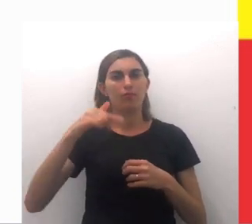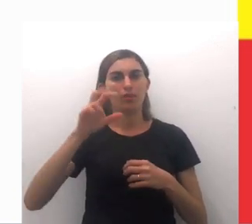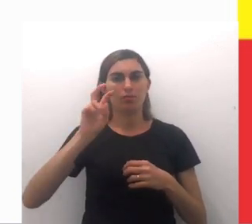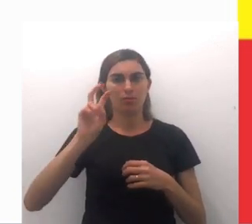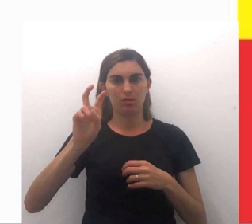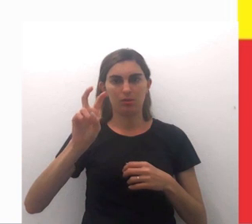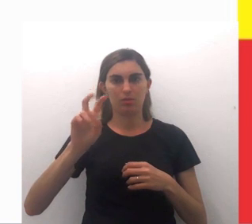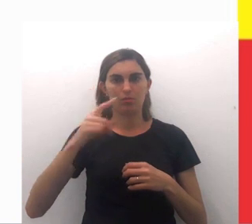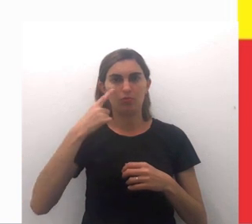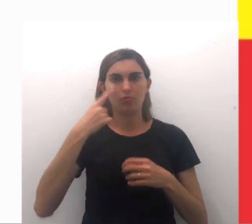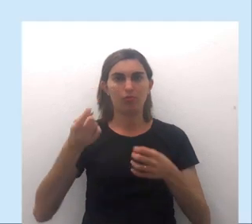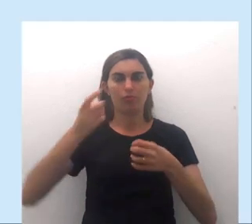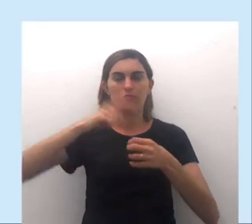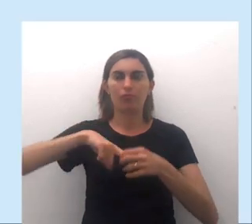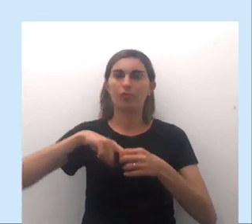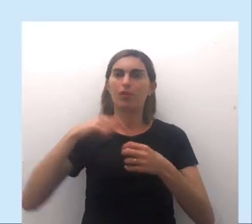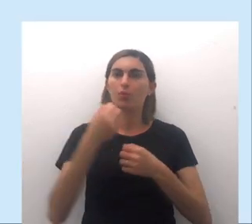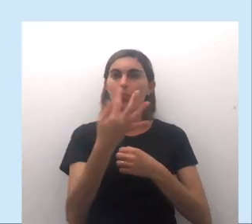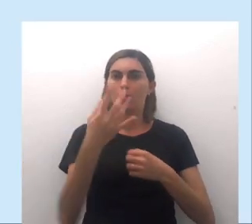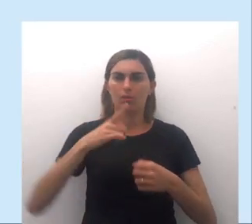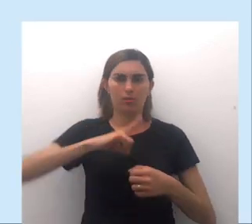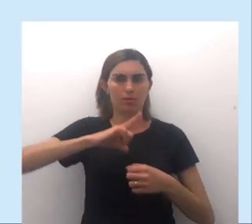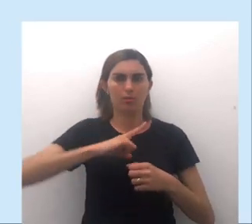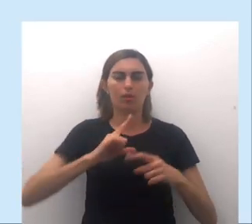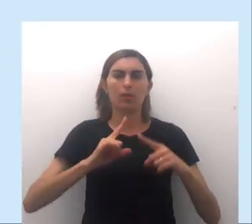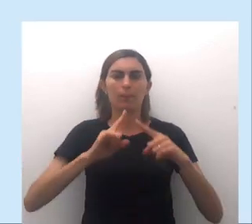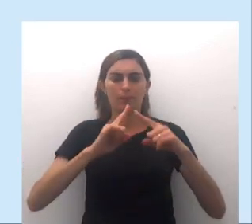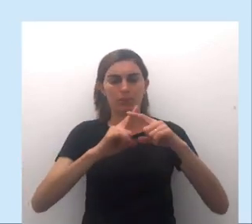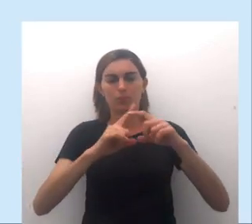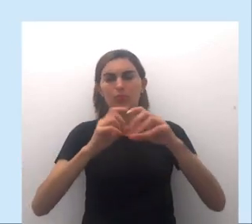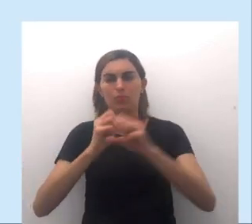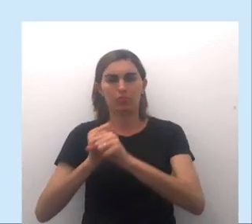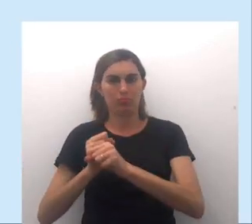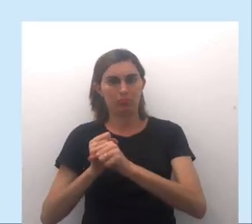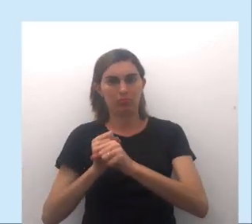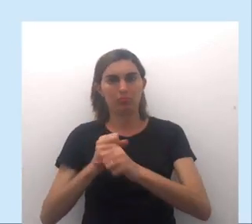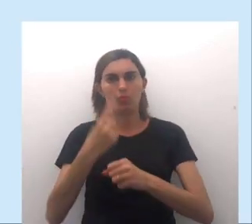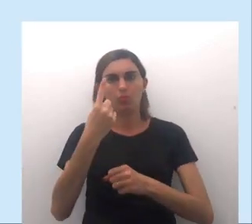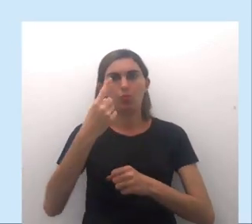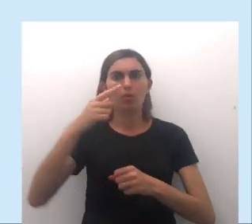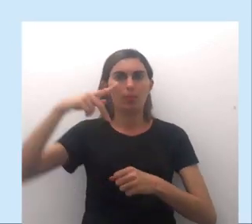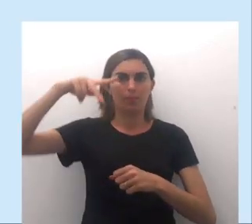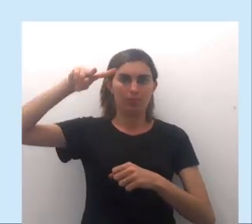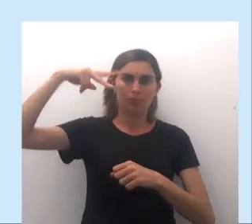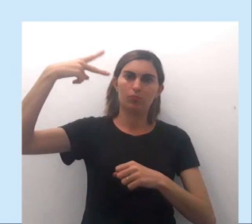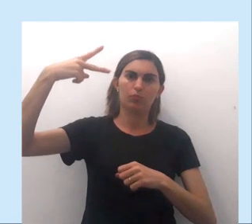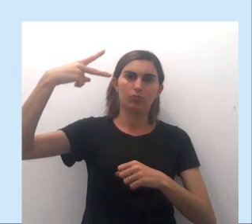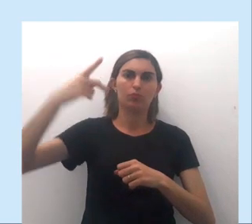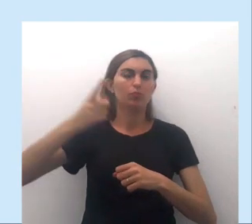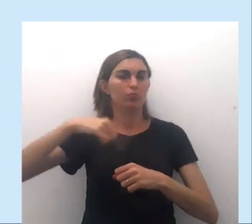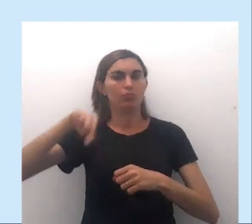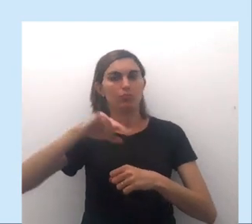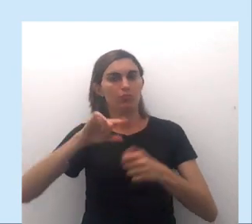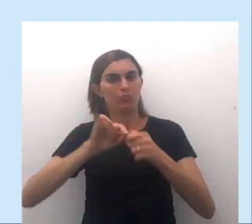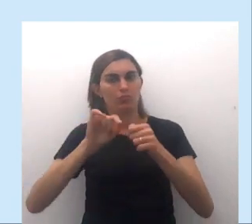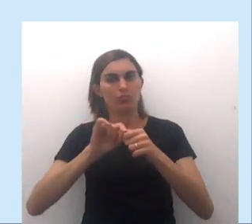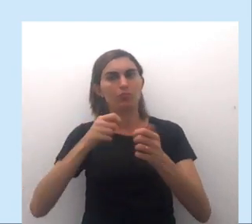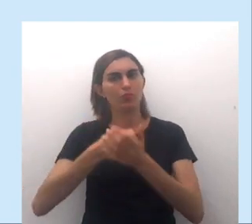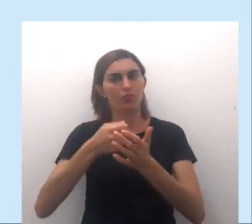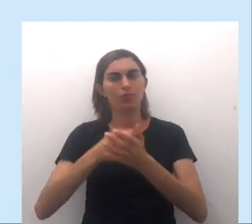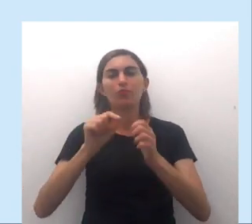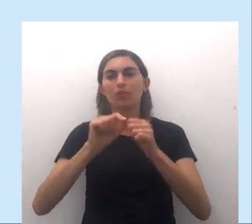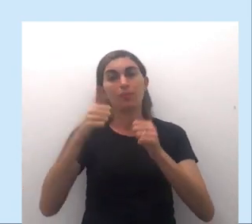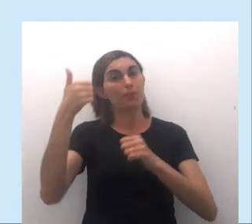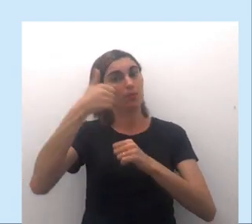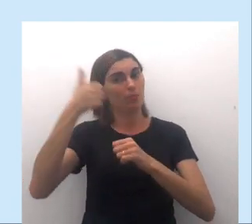9,5. Voltando aqui. Quando nós temos essas multiplicações, nós temos uma potência, nós devemos fazer